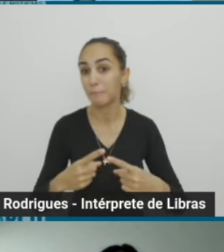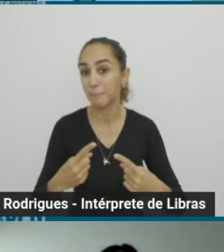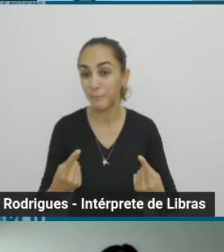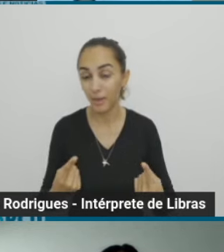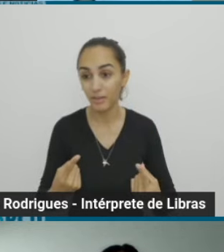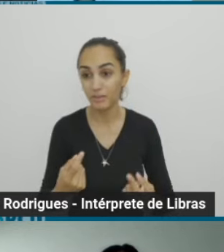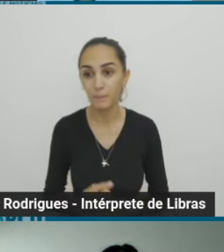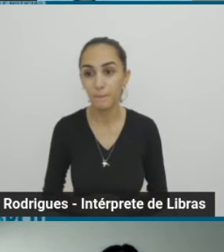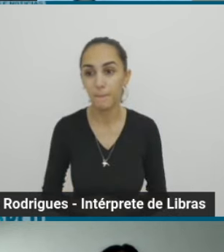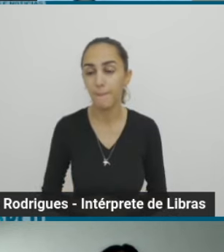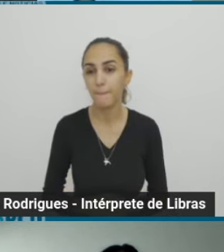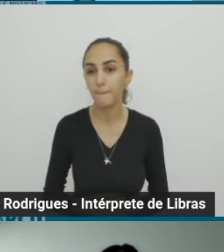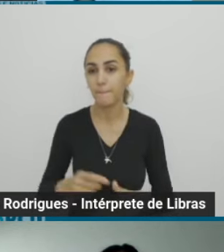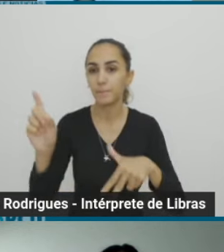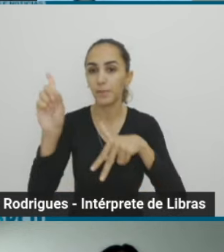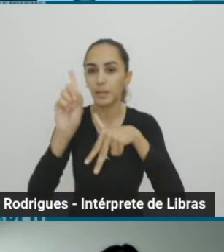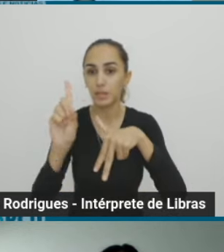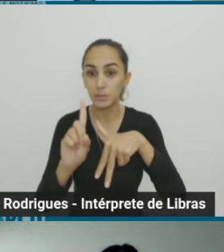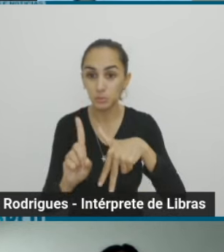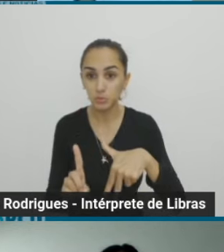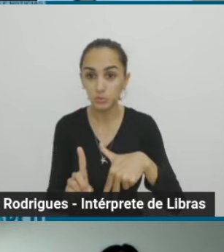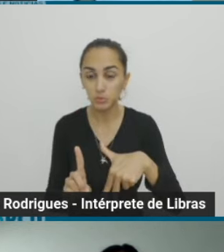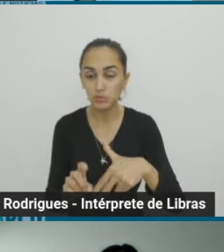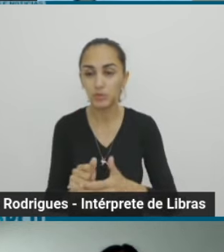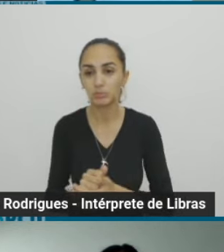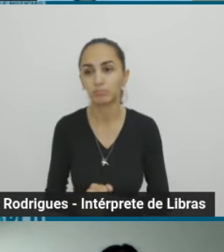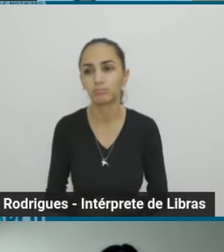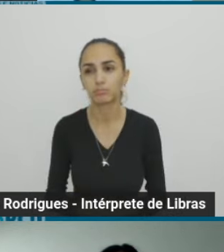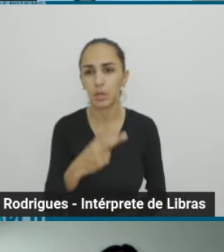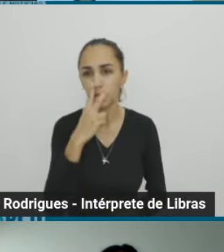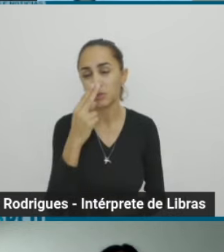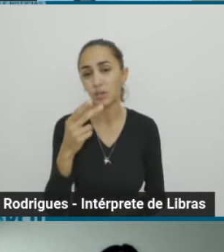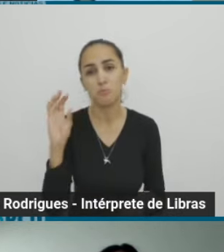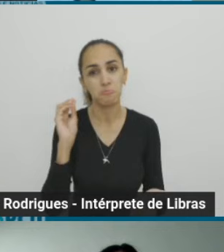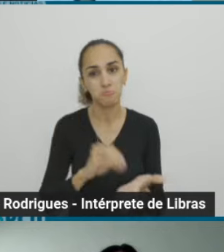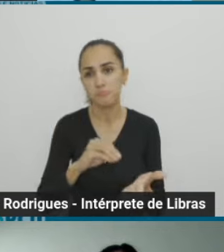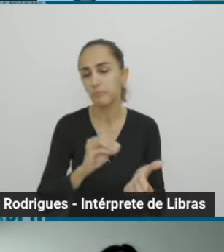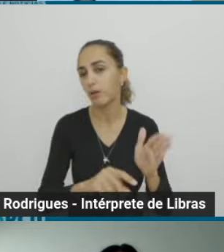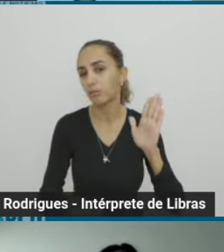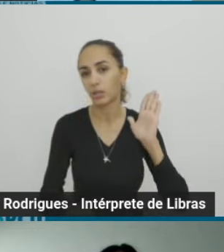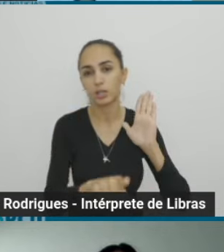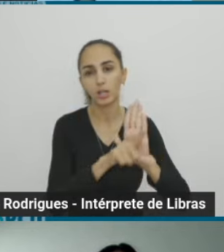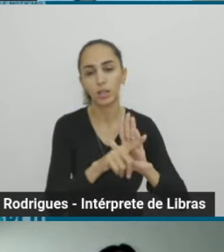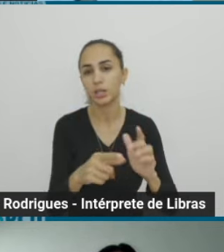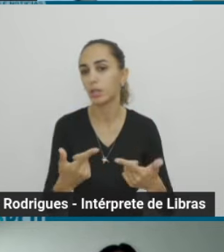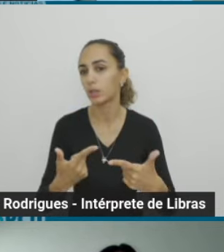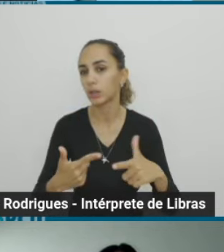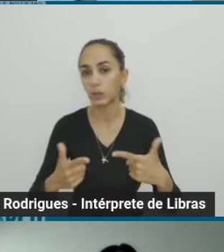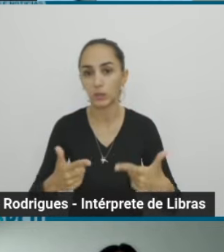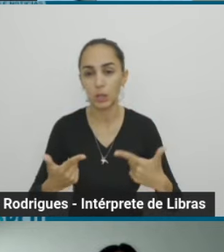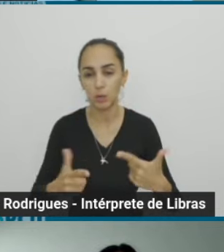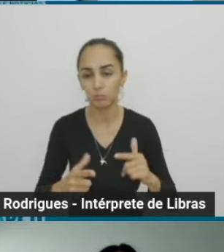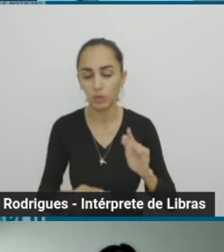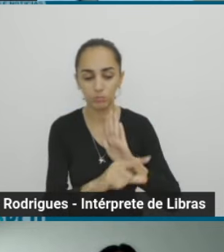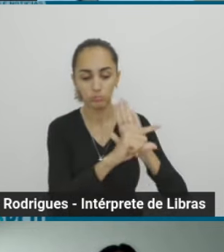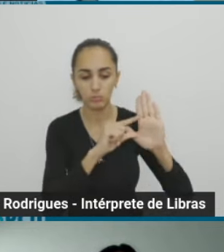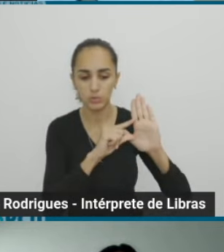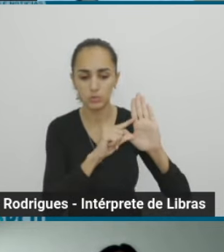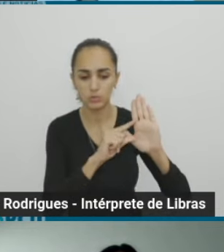relação às pessoas com deficiência? Eu já acho uma falha na legislação não ter uma previsão mais específica